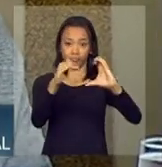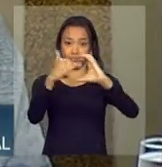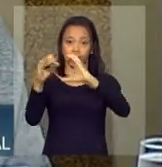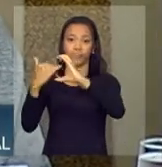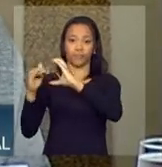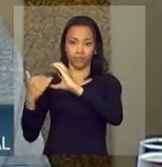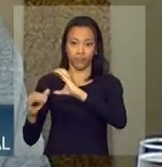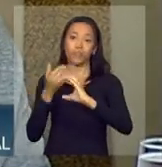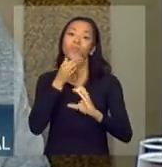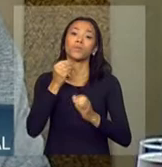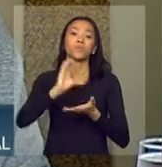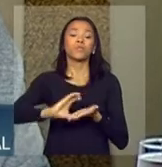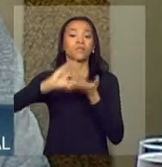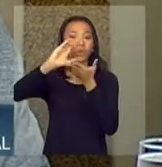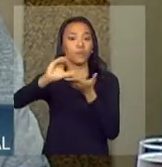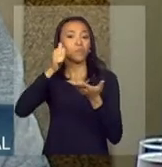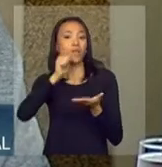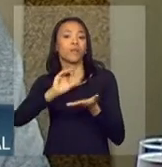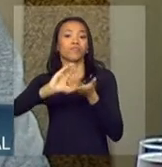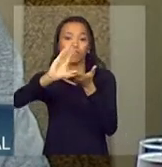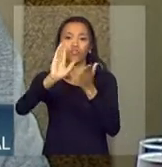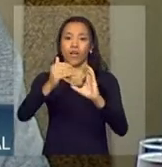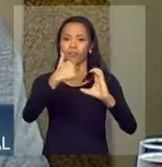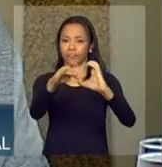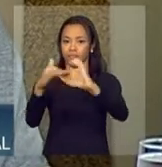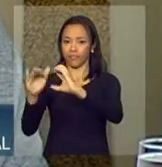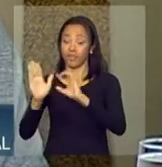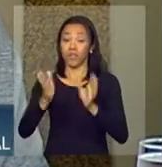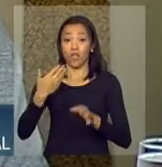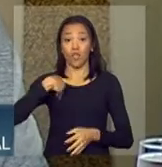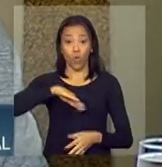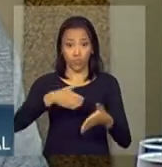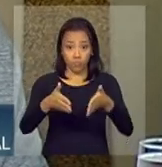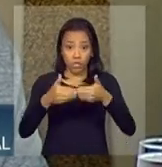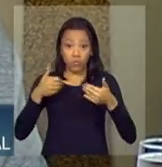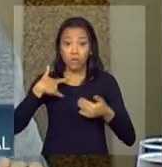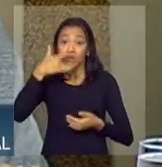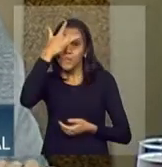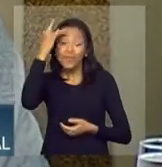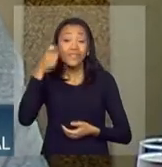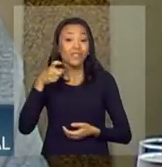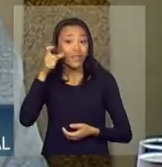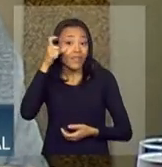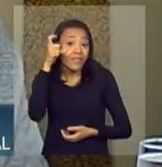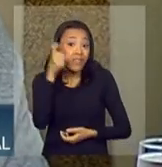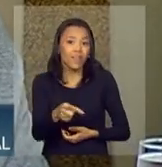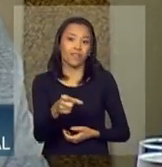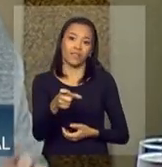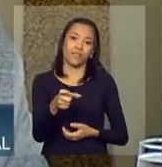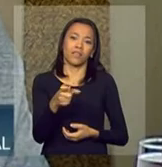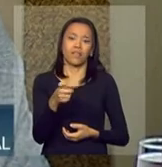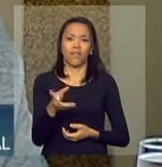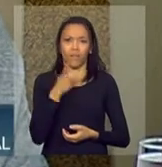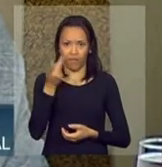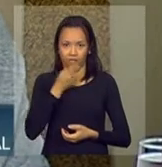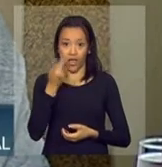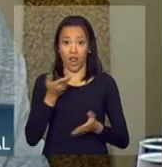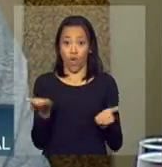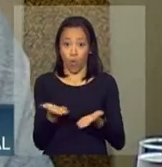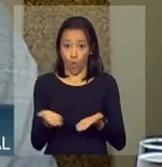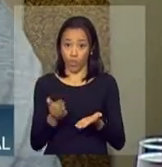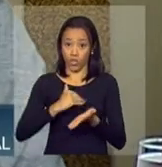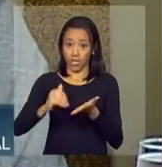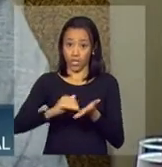conselheiros e conselheiras, o aviso sobre essa mesa, e o que nós pedimos é que as pessoas interessadas digam sem falta hoje para a